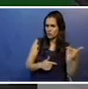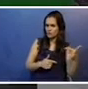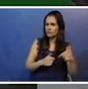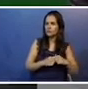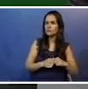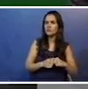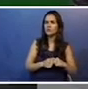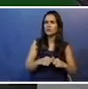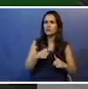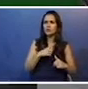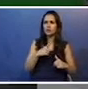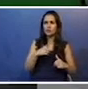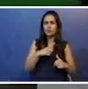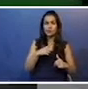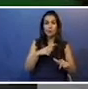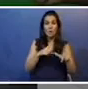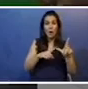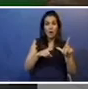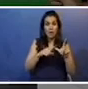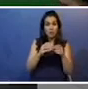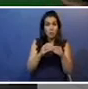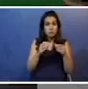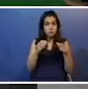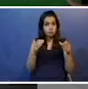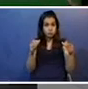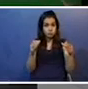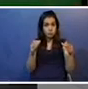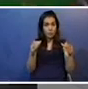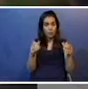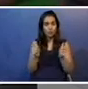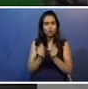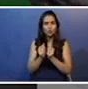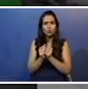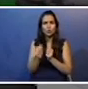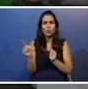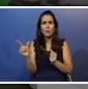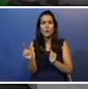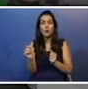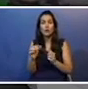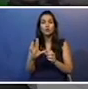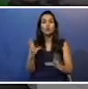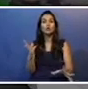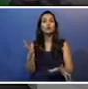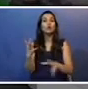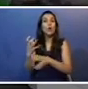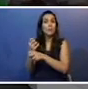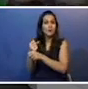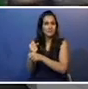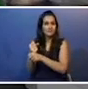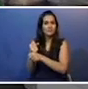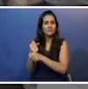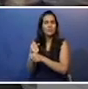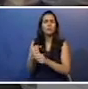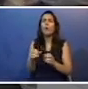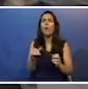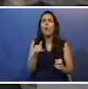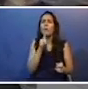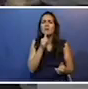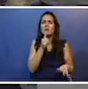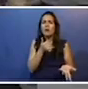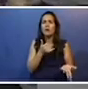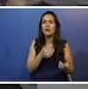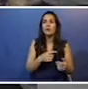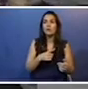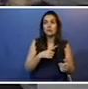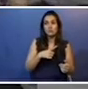de maior valor seguida de uma de menor valor, somamos os valores. Por exemplo, eu tenho aqui